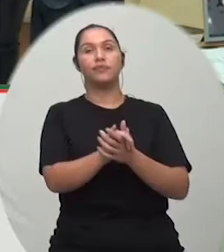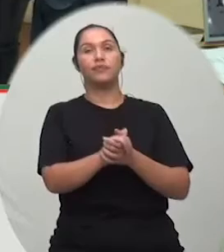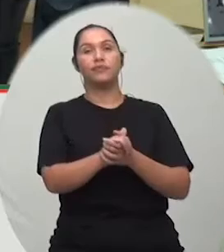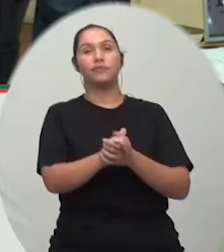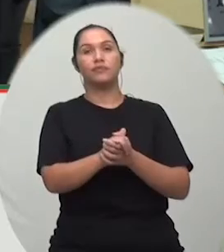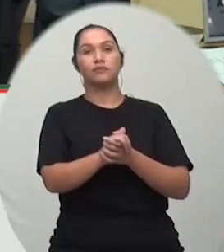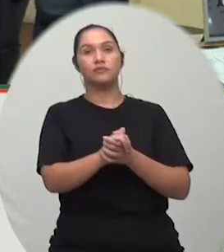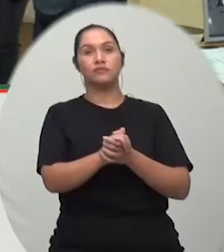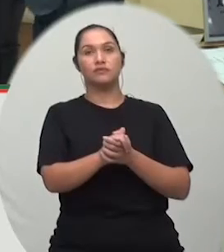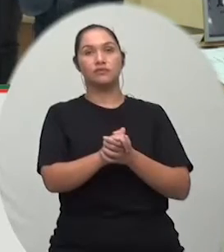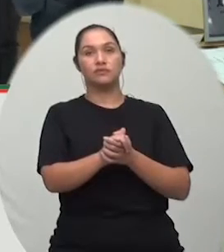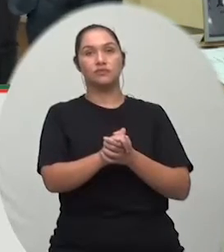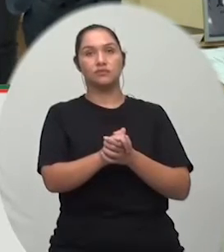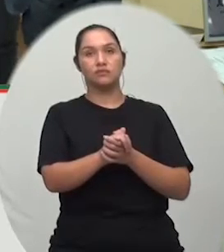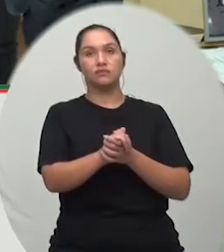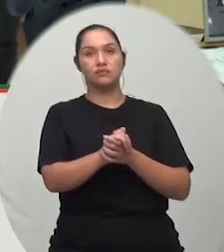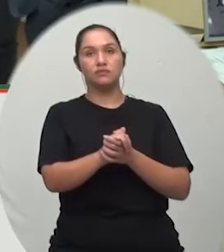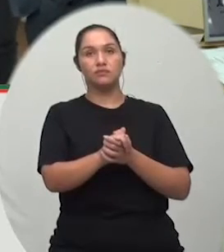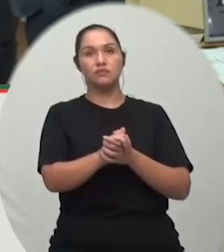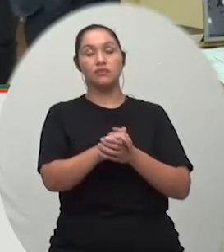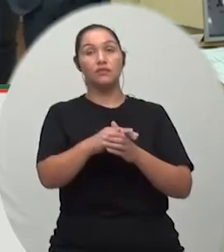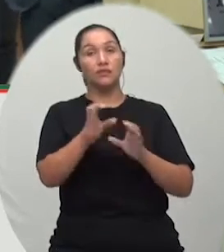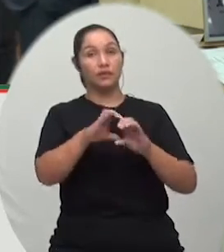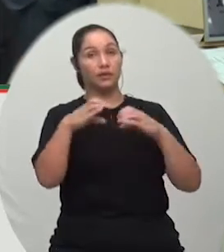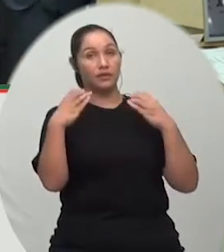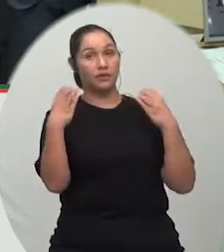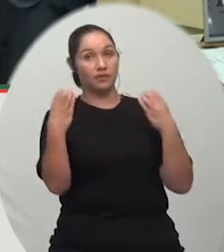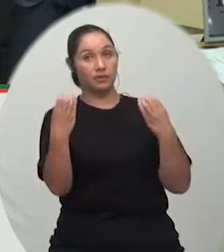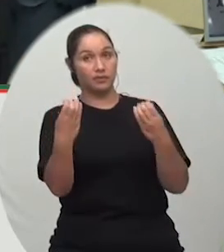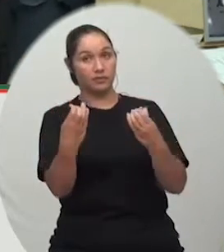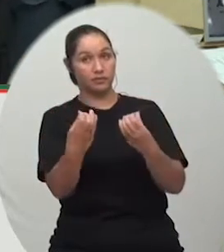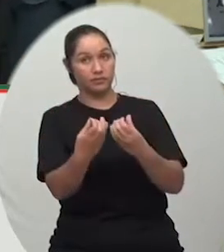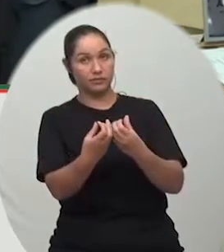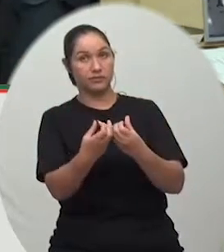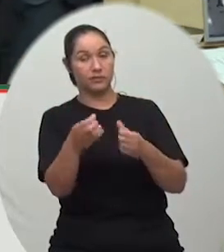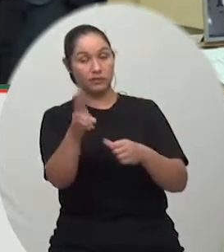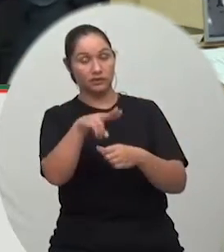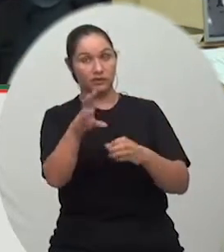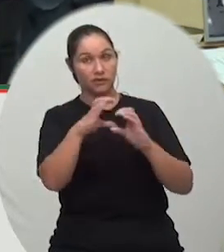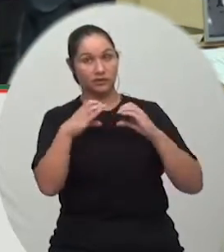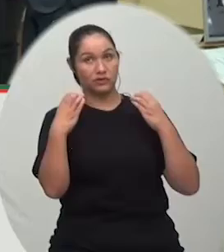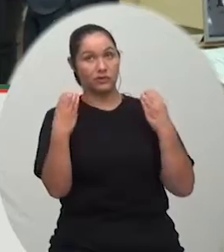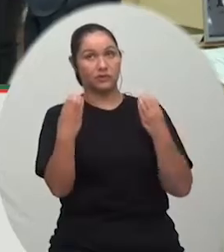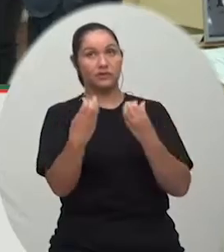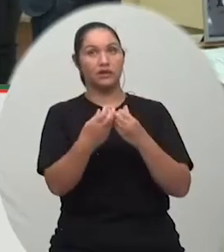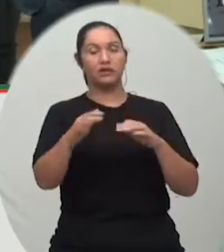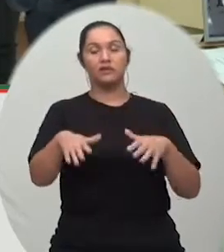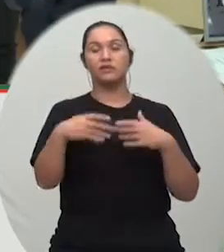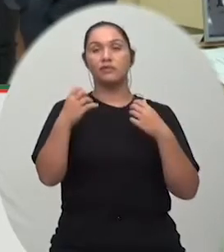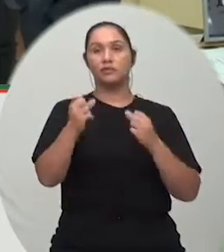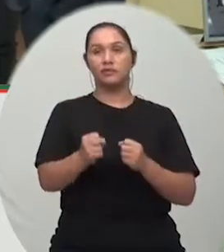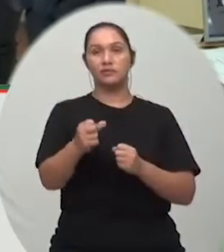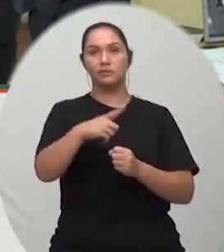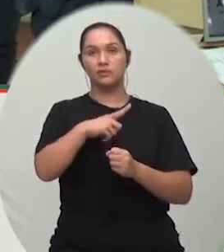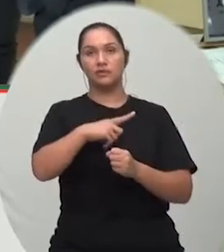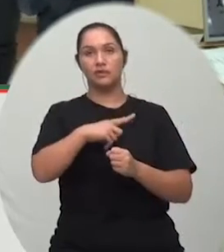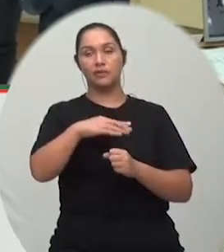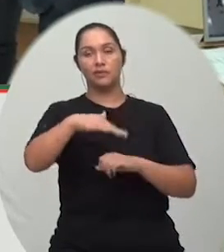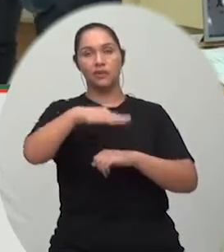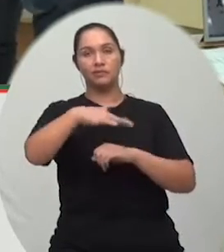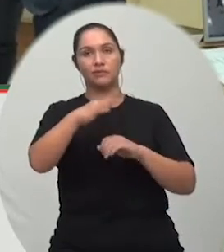o curso de Direito, depois vem o curso de Medicina, vem outros cursos, que cada um, cada vez mais, poder representar a nossa cidade, a nossa